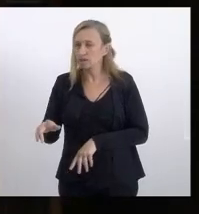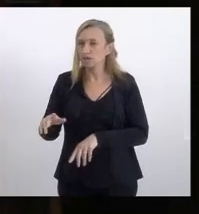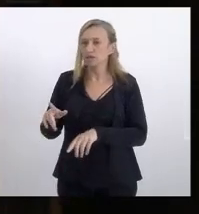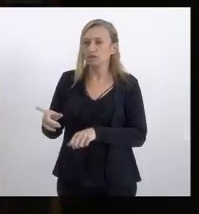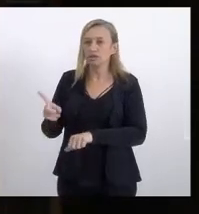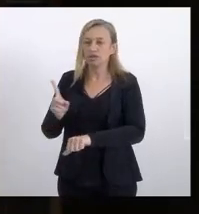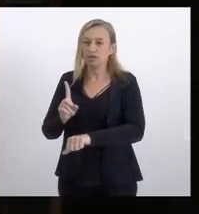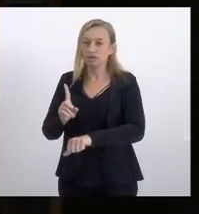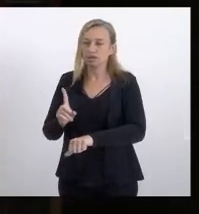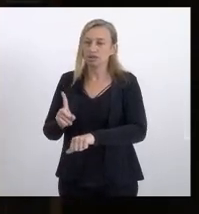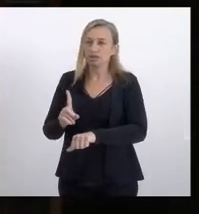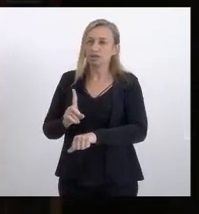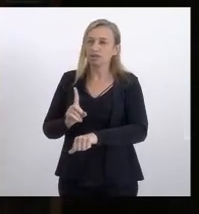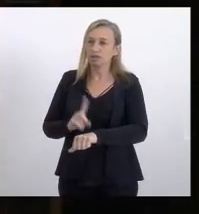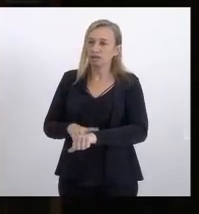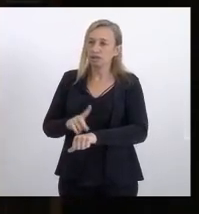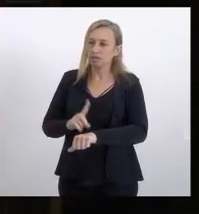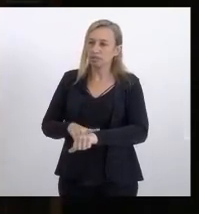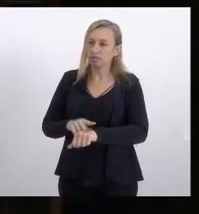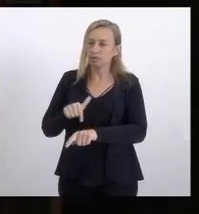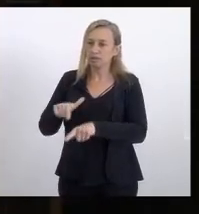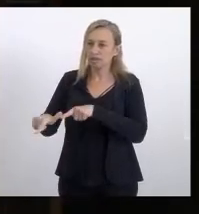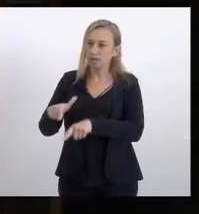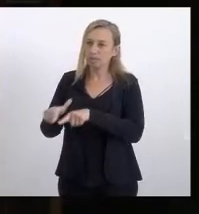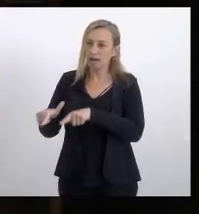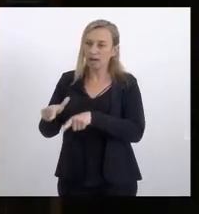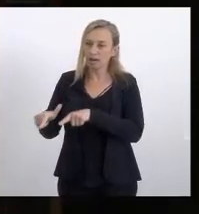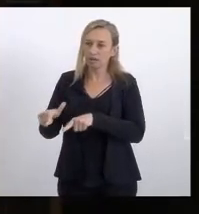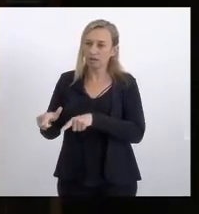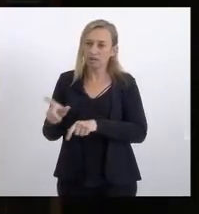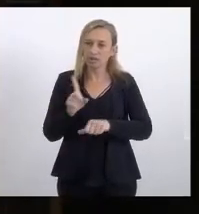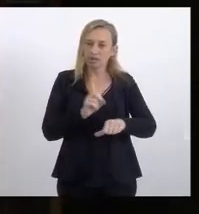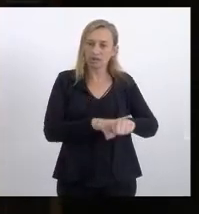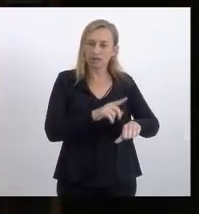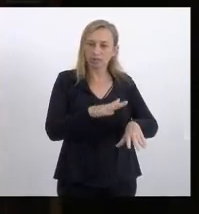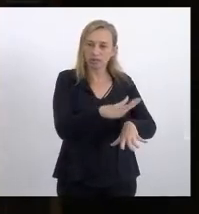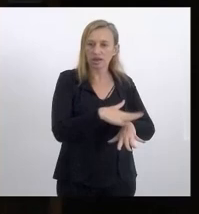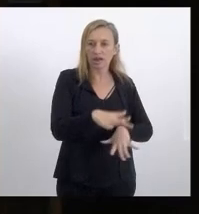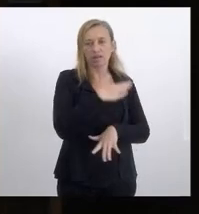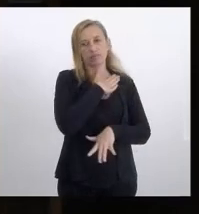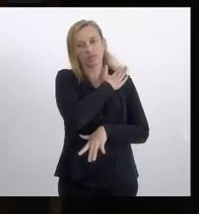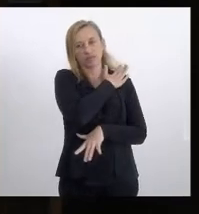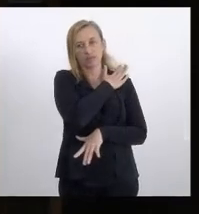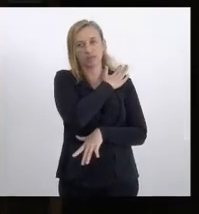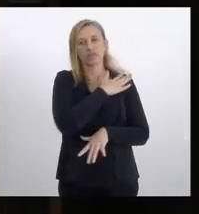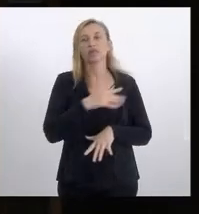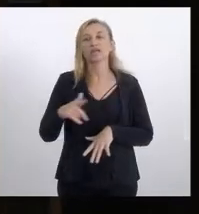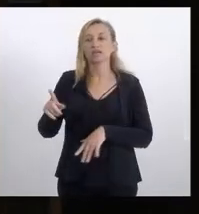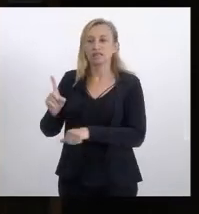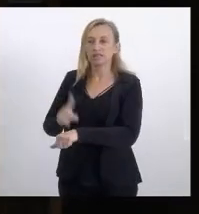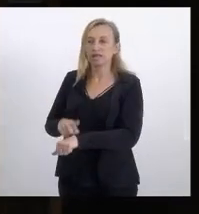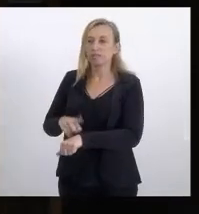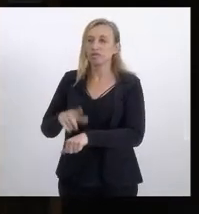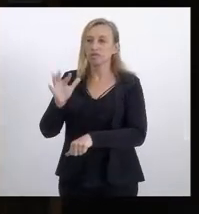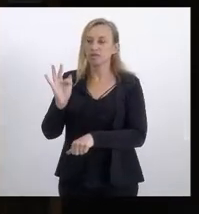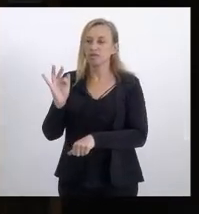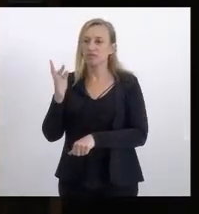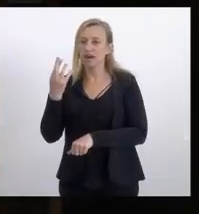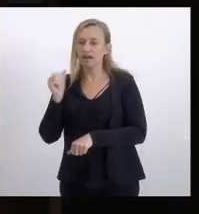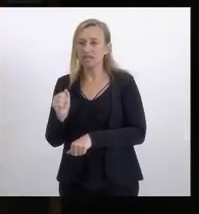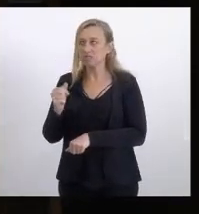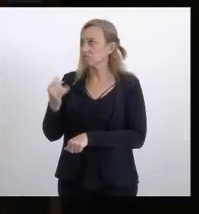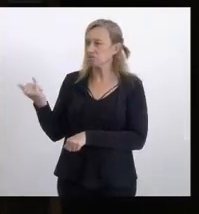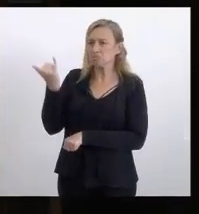serviço e tempo de atividade militar como tempo de efetivo serviço esse tempo de efetivo serviço a tempo de farda não importa a cor da